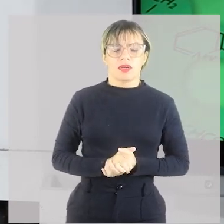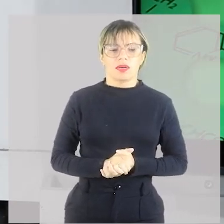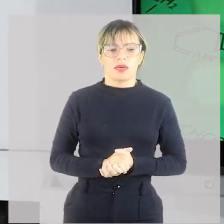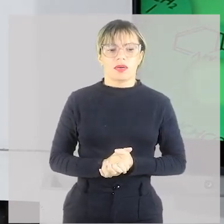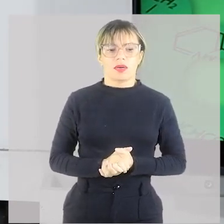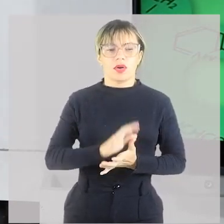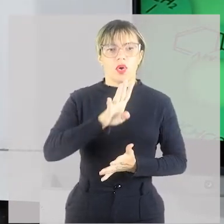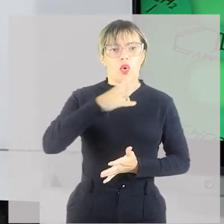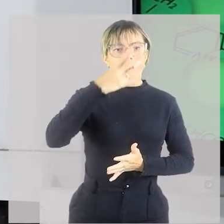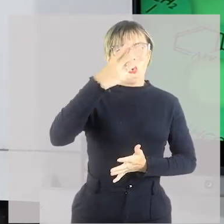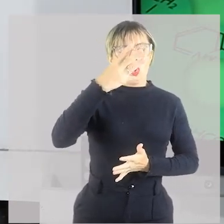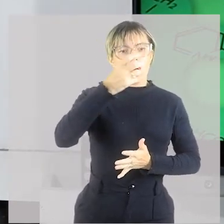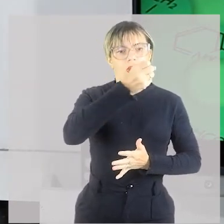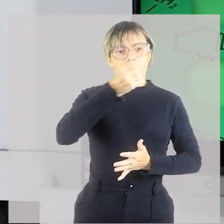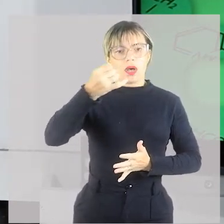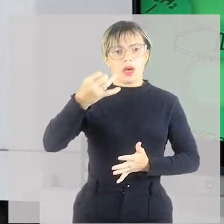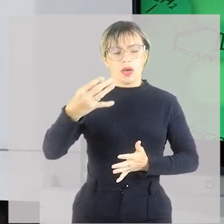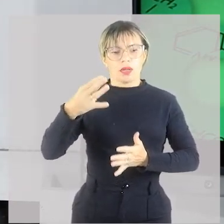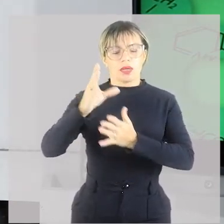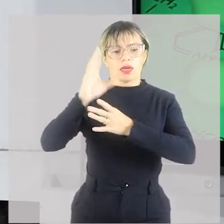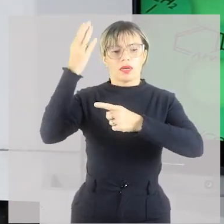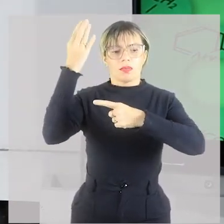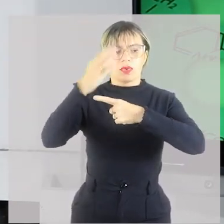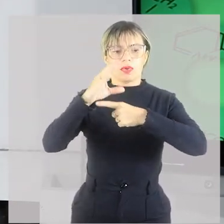4 carbonos.